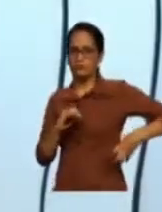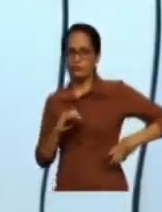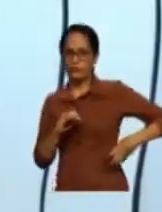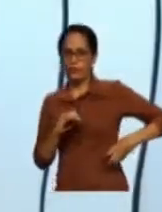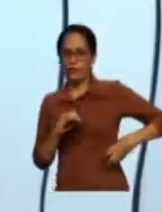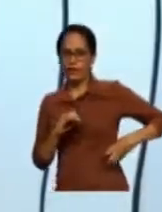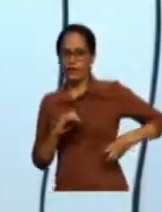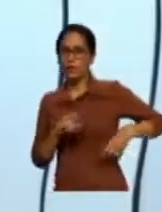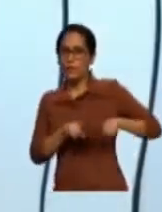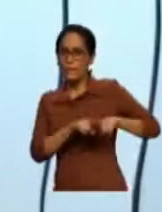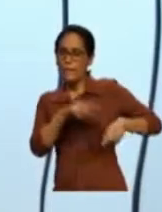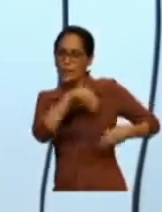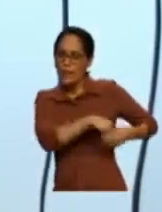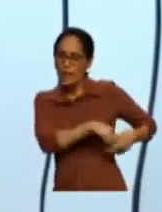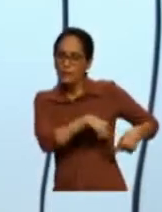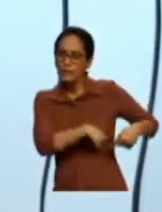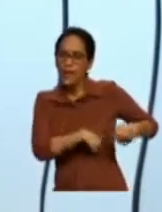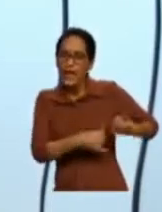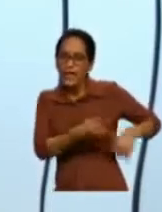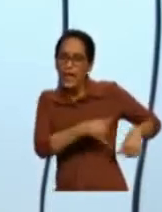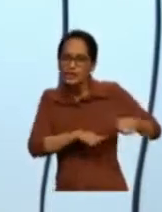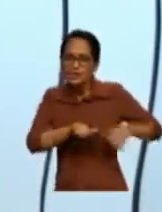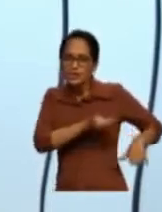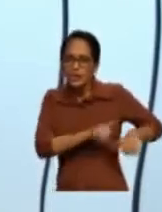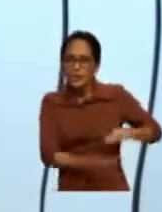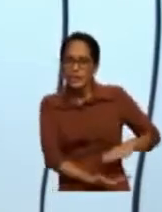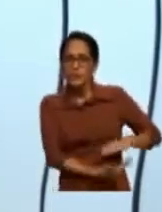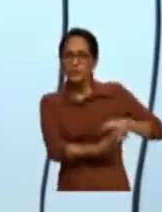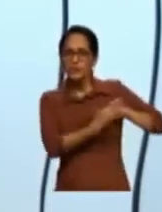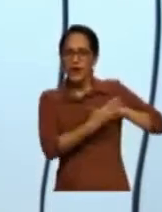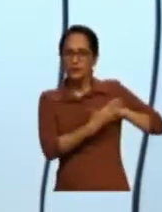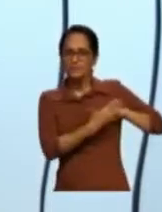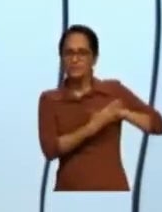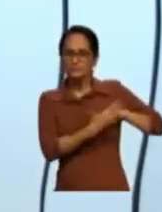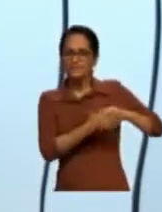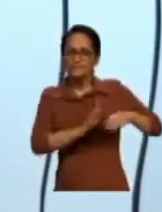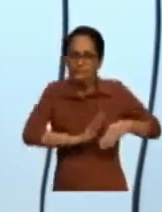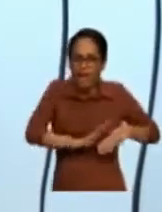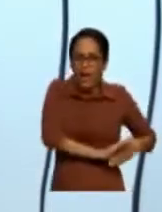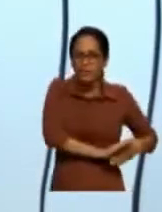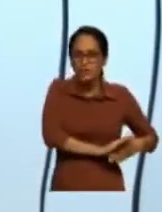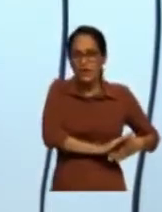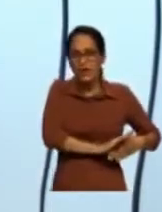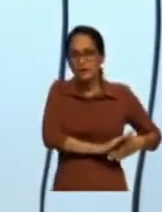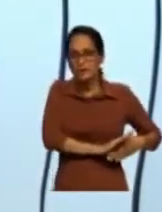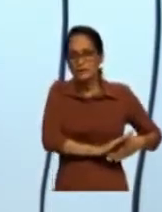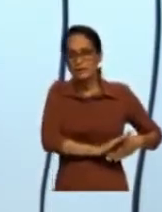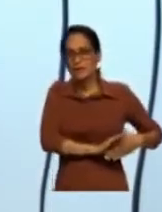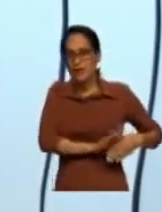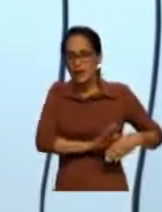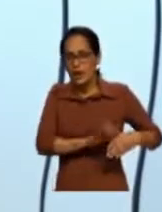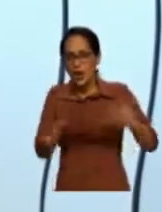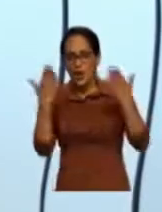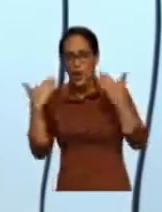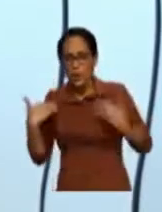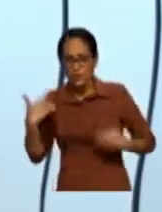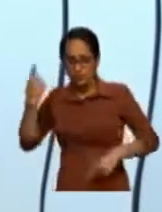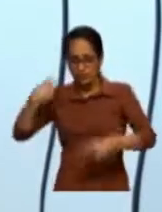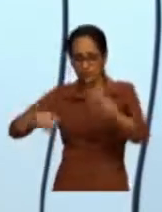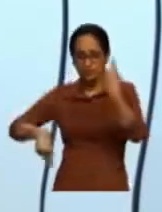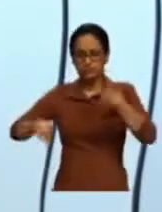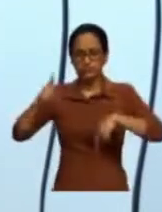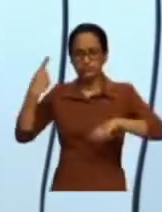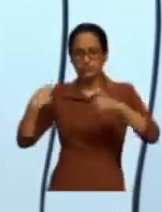uma reservinha energética lá de glicogênio. Uma parte vai para o fígado, outra parte vai para o corpo. Feito